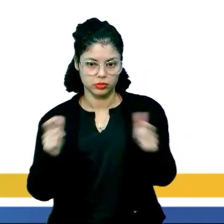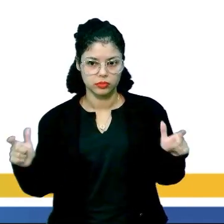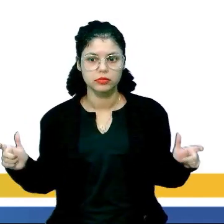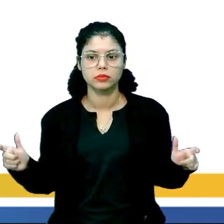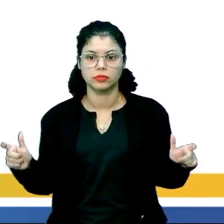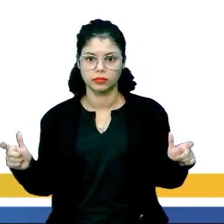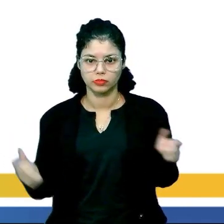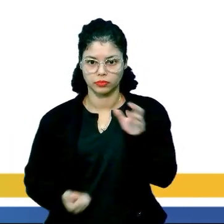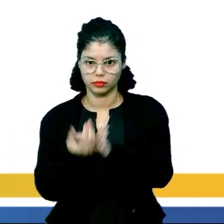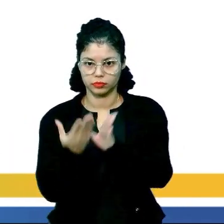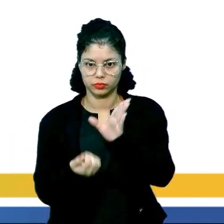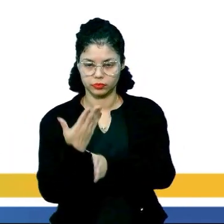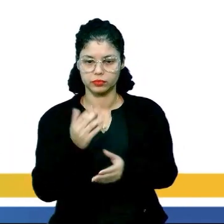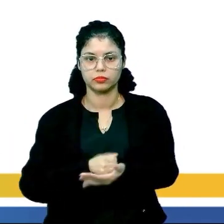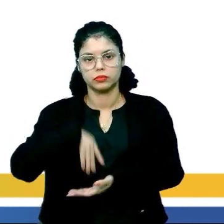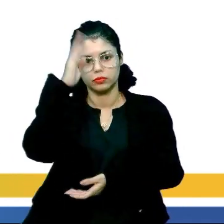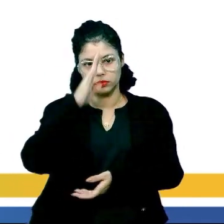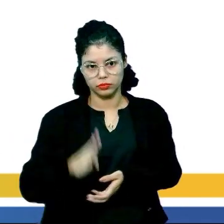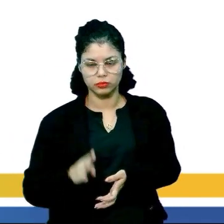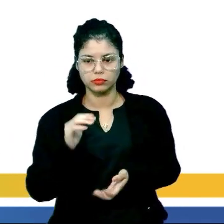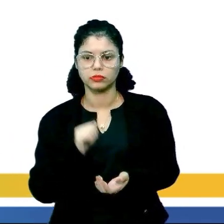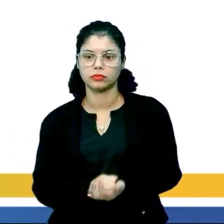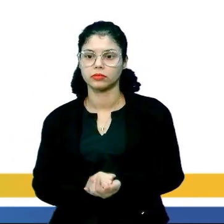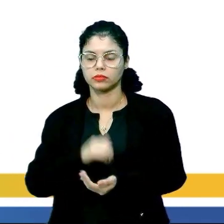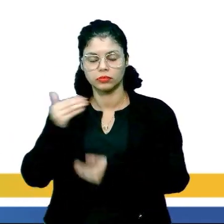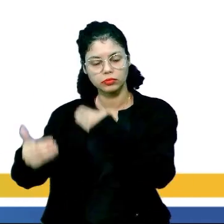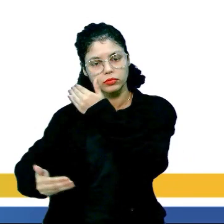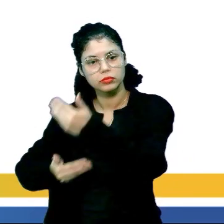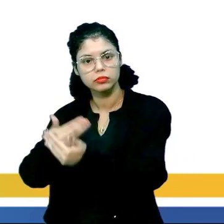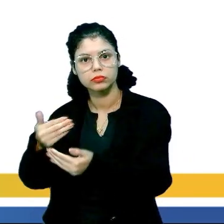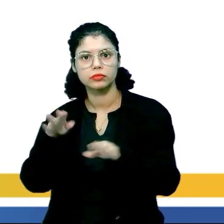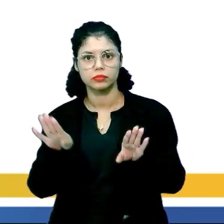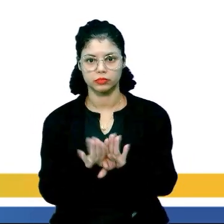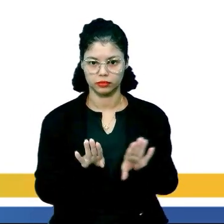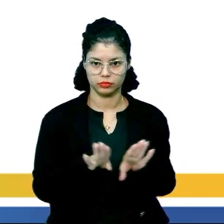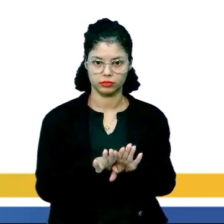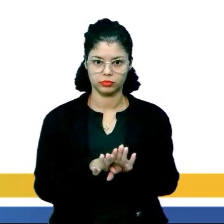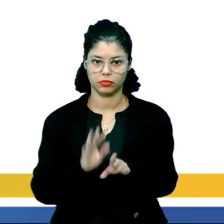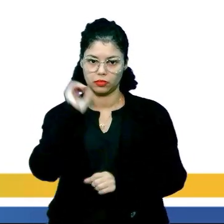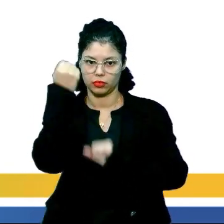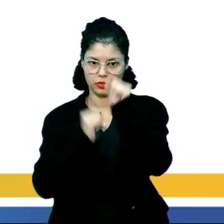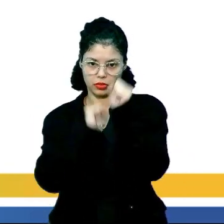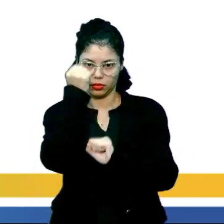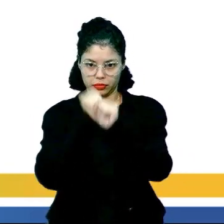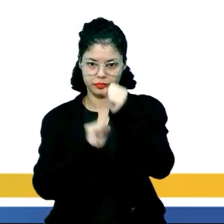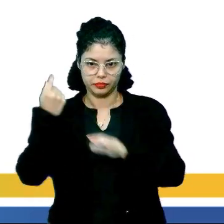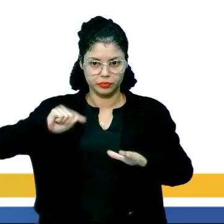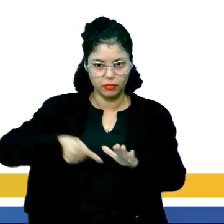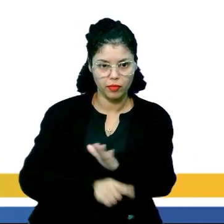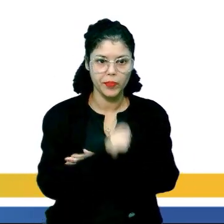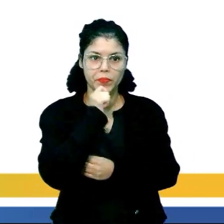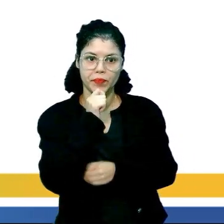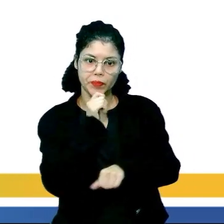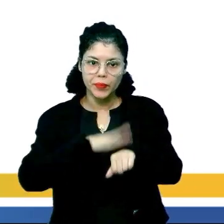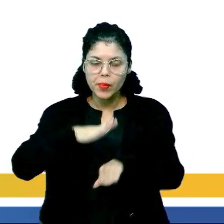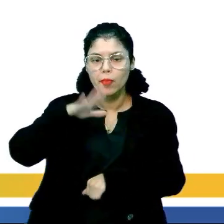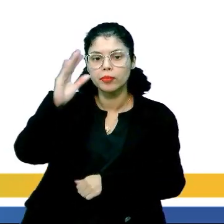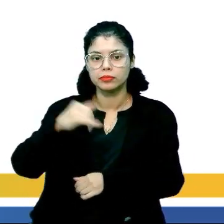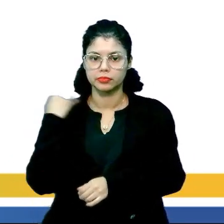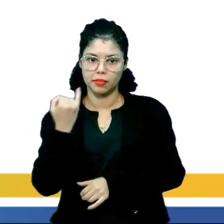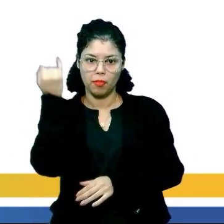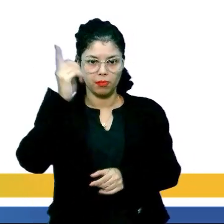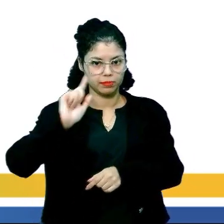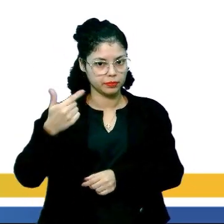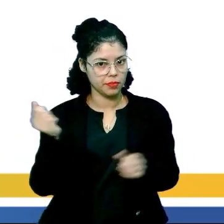na produção. No Brasil, o processo de industrialização teve um certo aprofundamento,